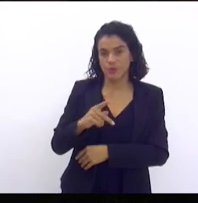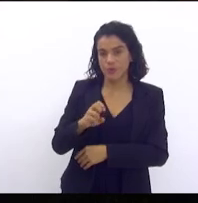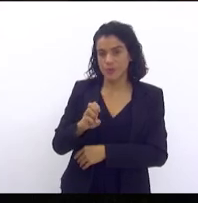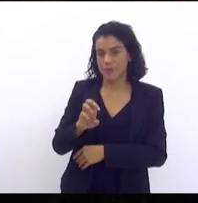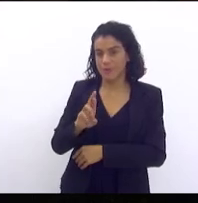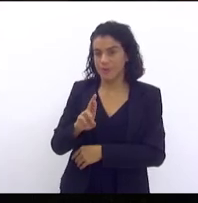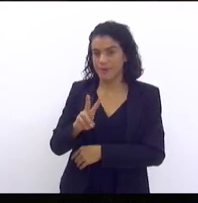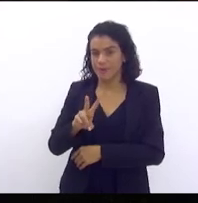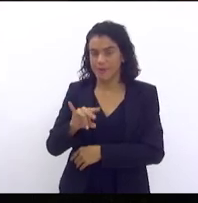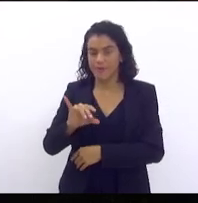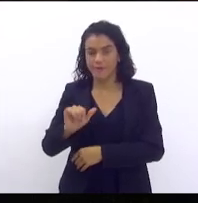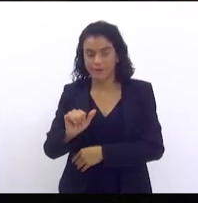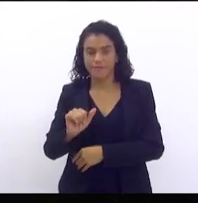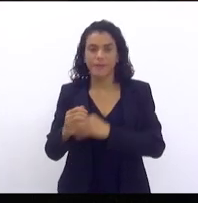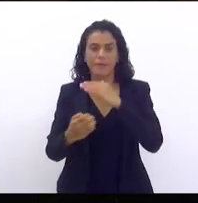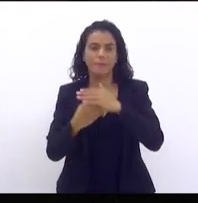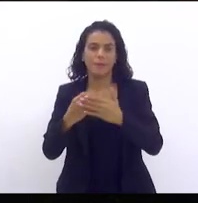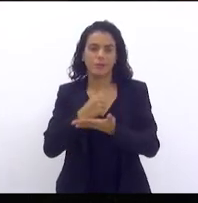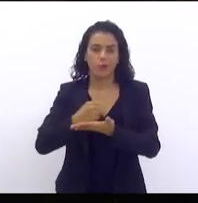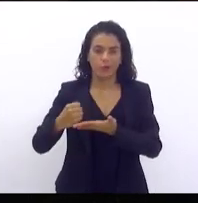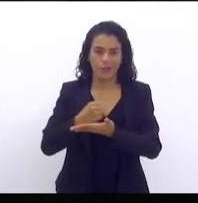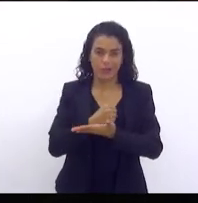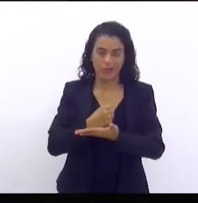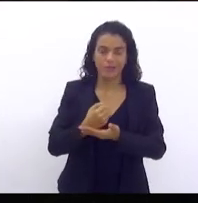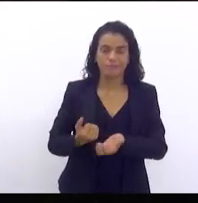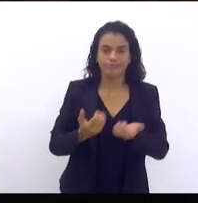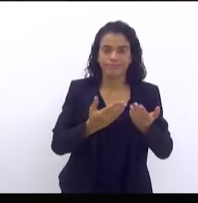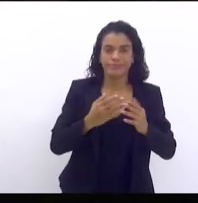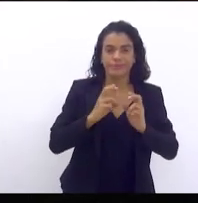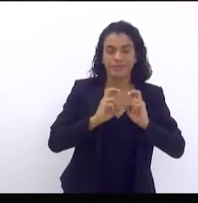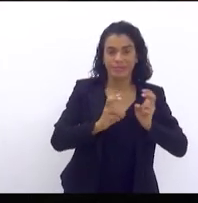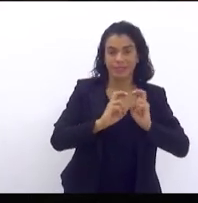Baixada e para a Zona Oeste, funcione